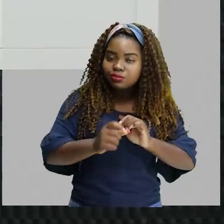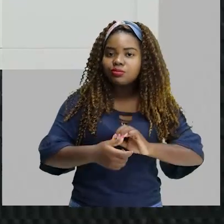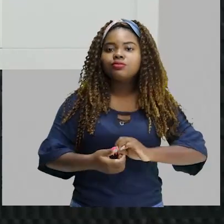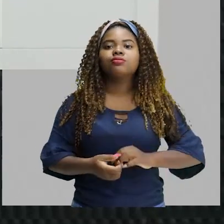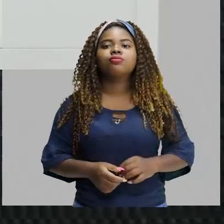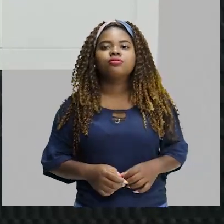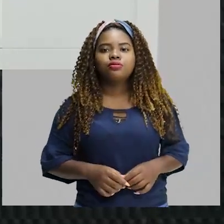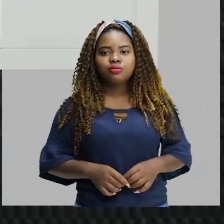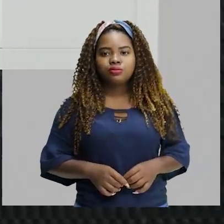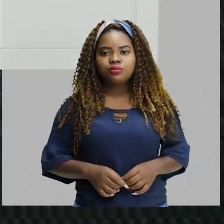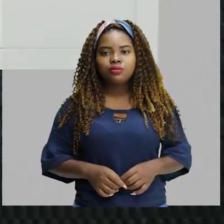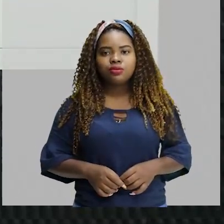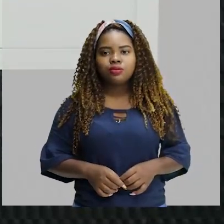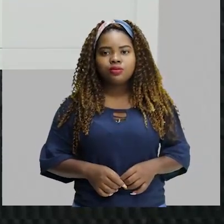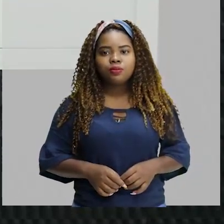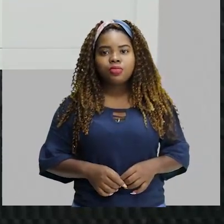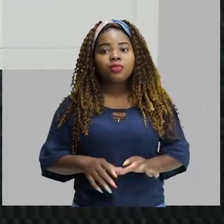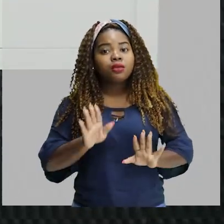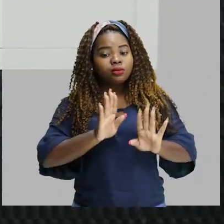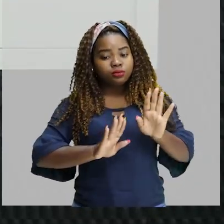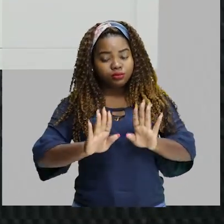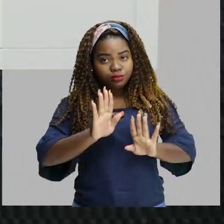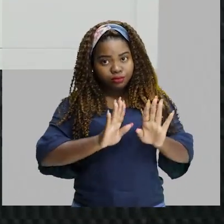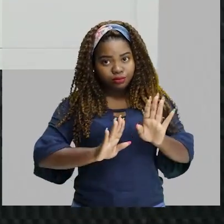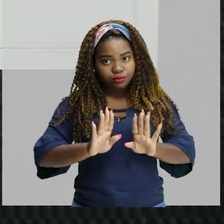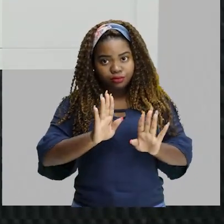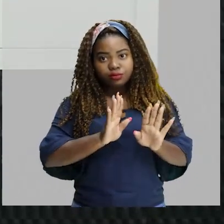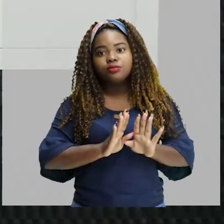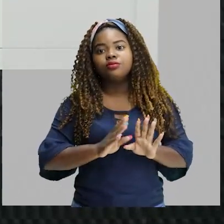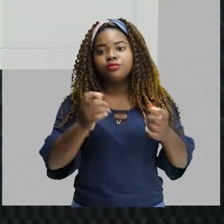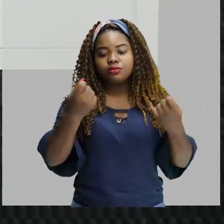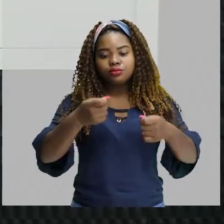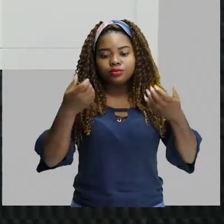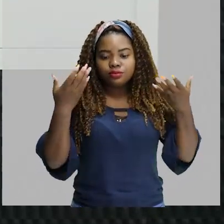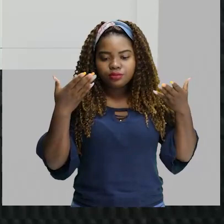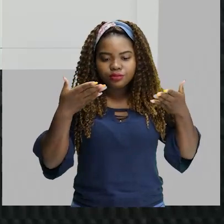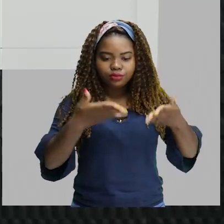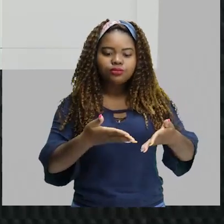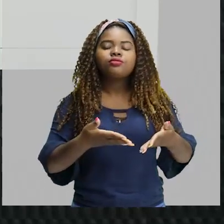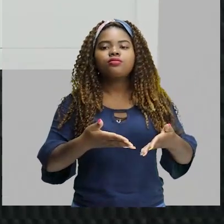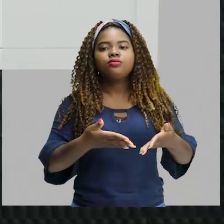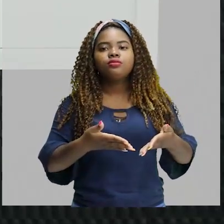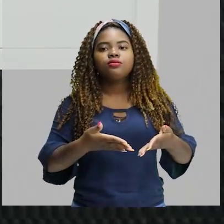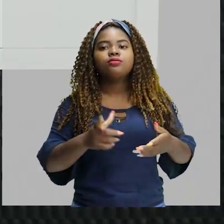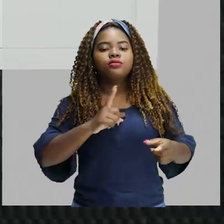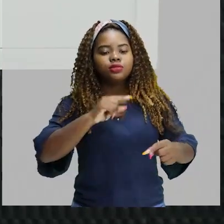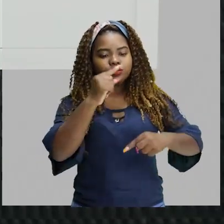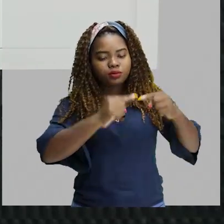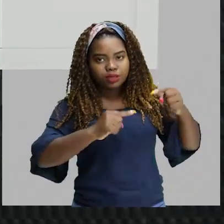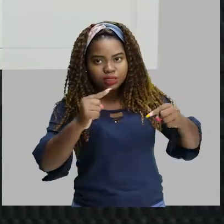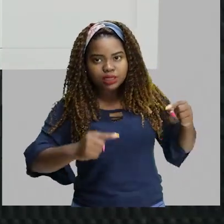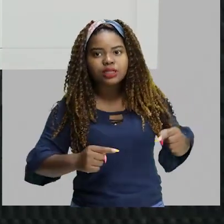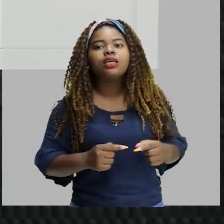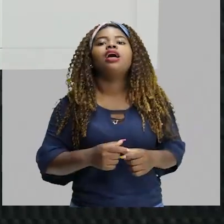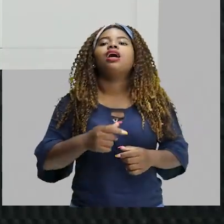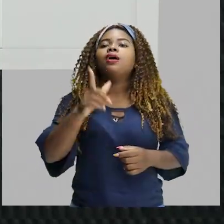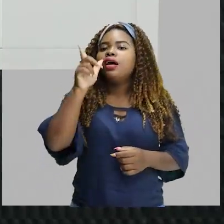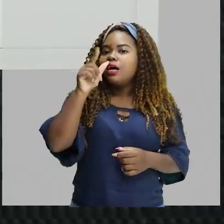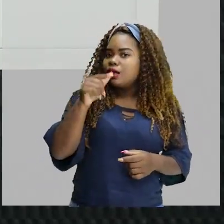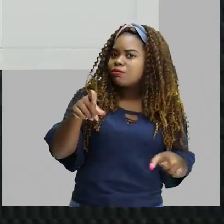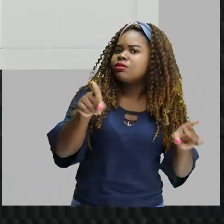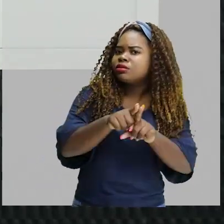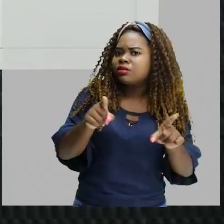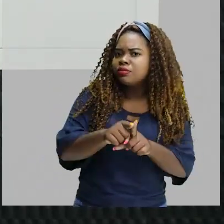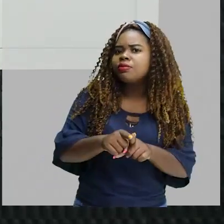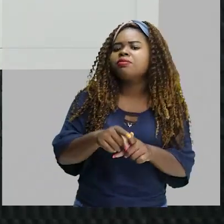importante. Cuidado com a concentração. Então, pega todo o teu material aí, olha, pega uma água para não dar aquela sede de